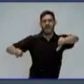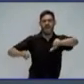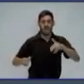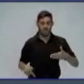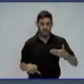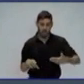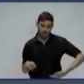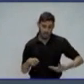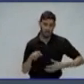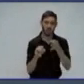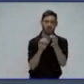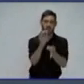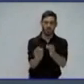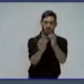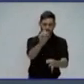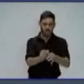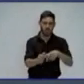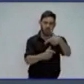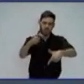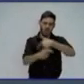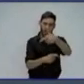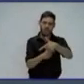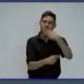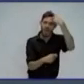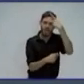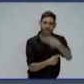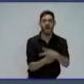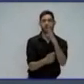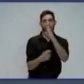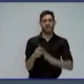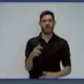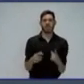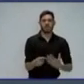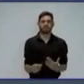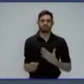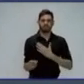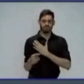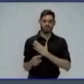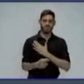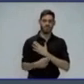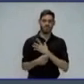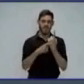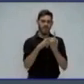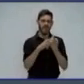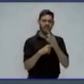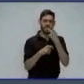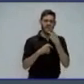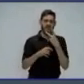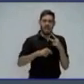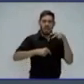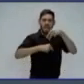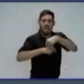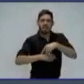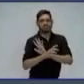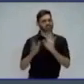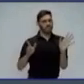servidores que servem ao Brasil com patriotismo, não o da retórica de palanque,